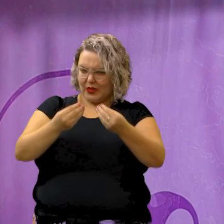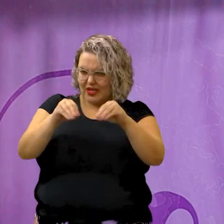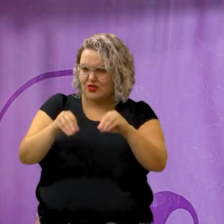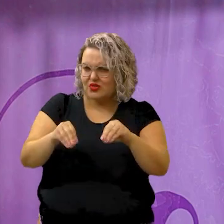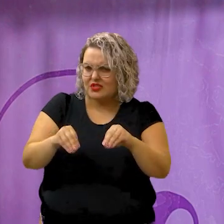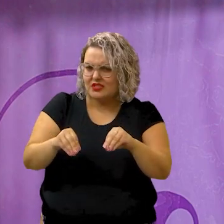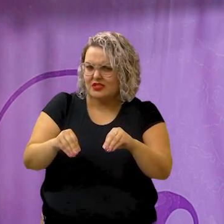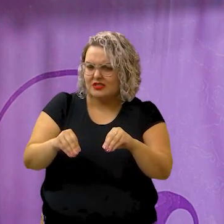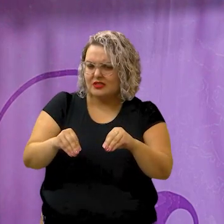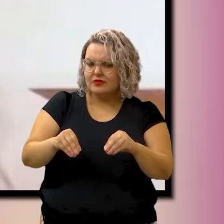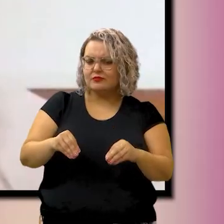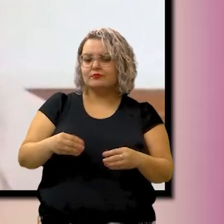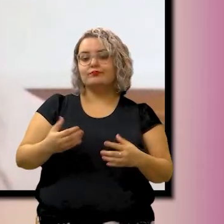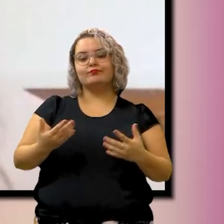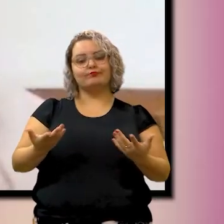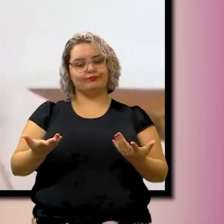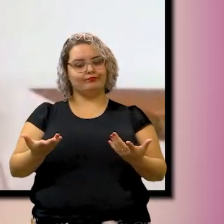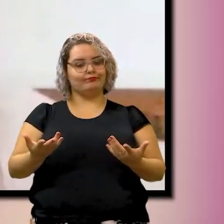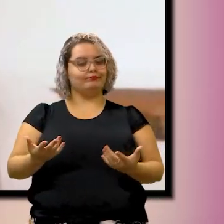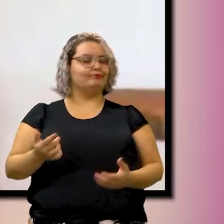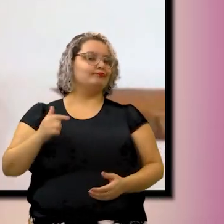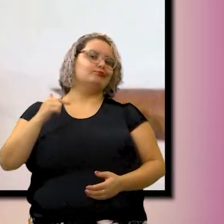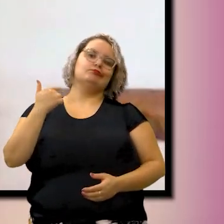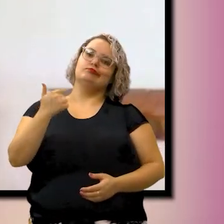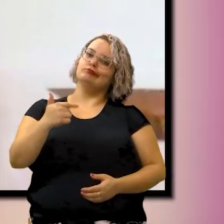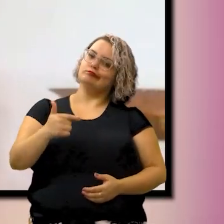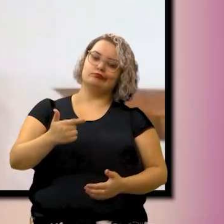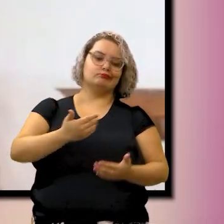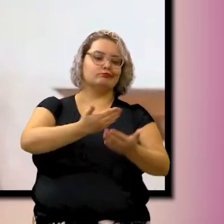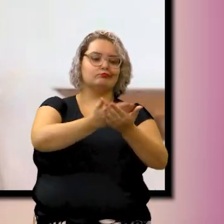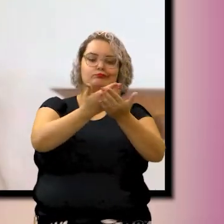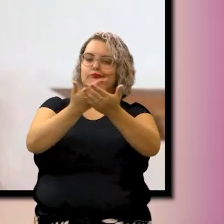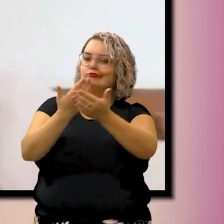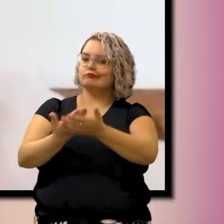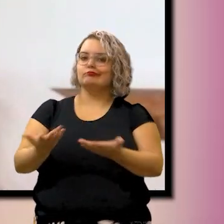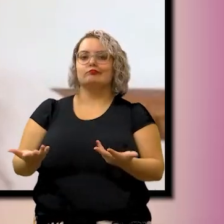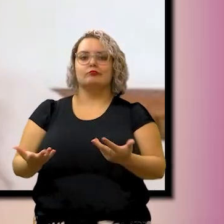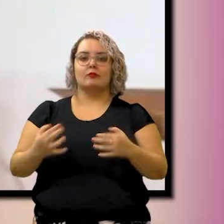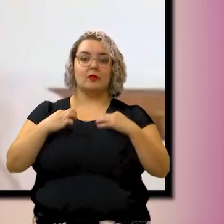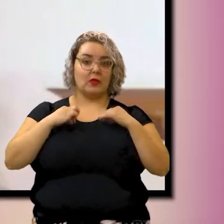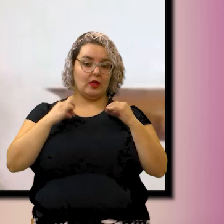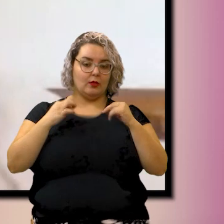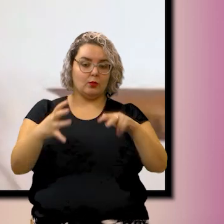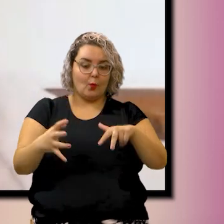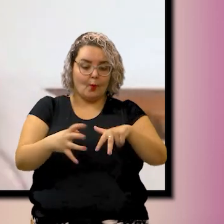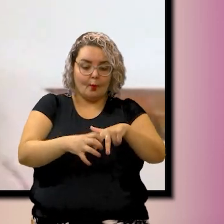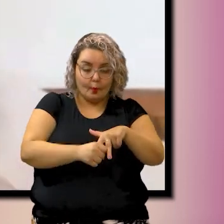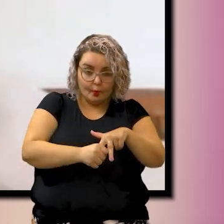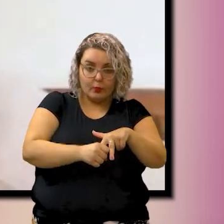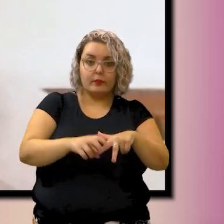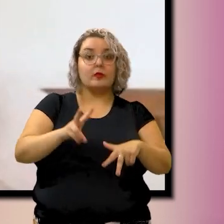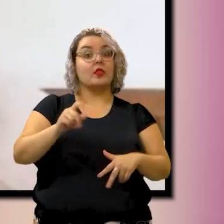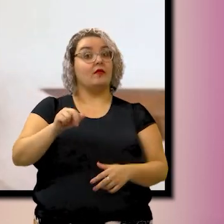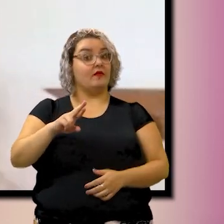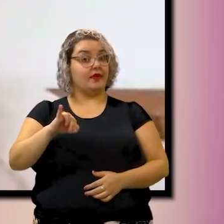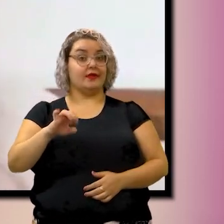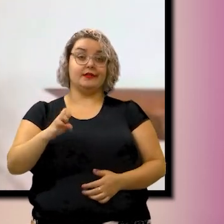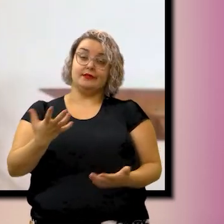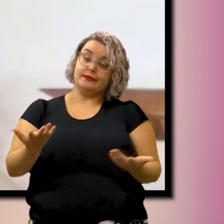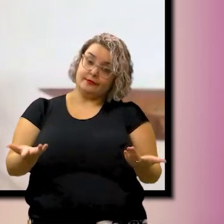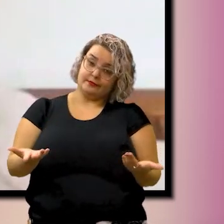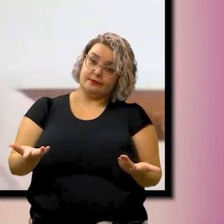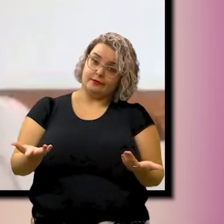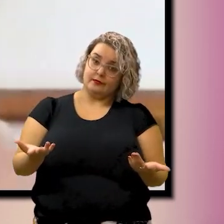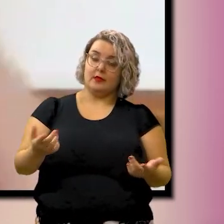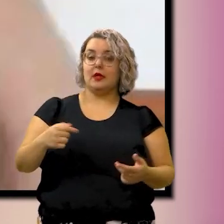apertada prejudica? A gente também não tem evidência científica de que roupa apertada dá varizes.